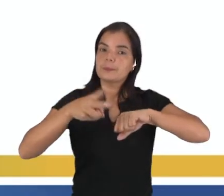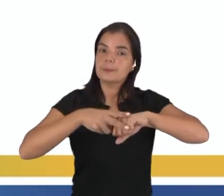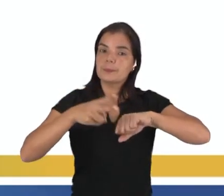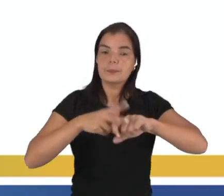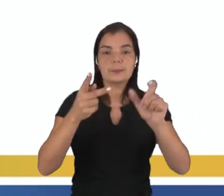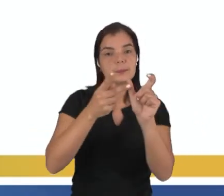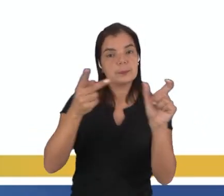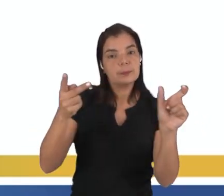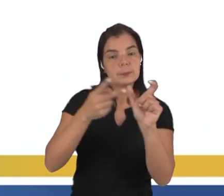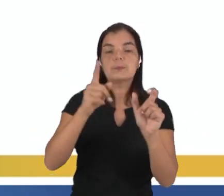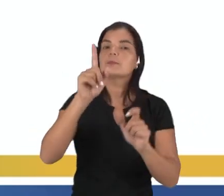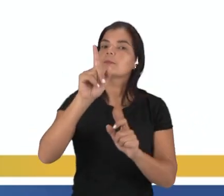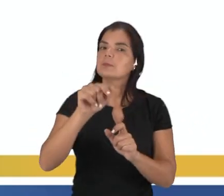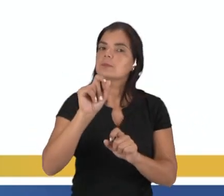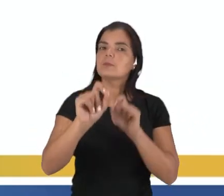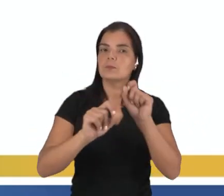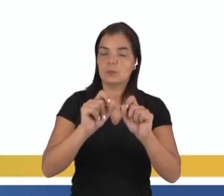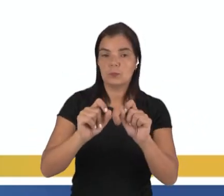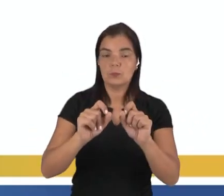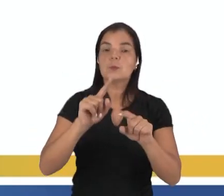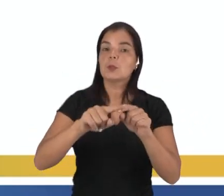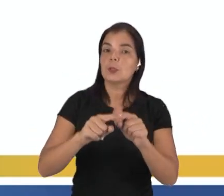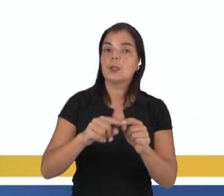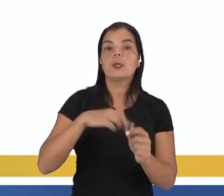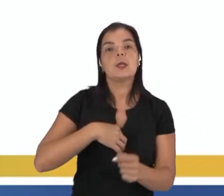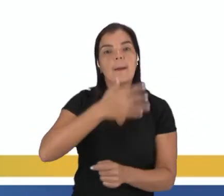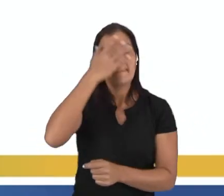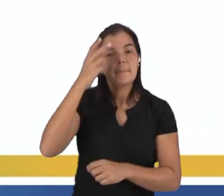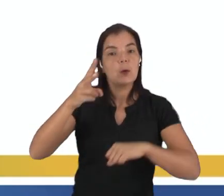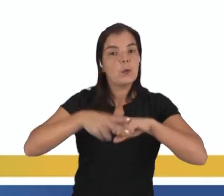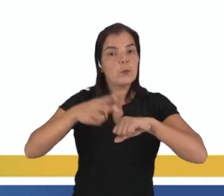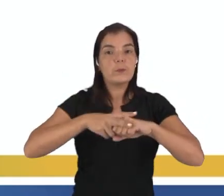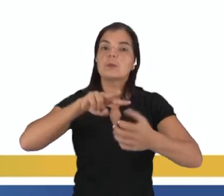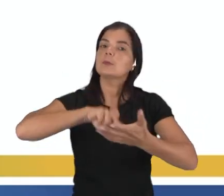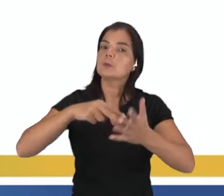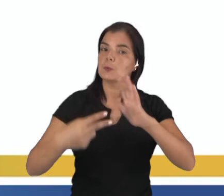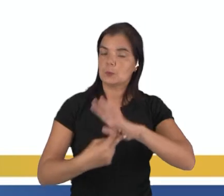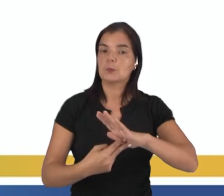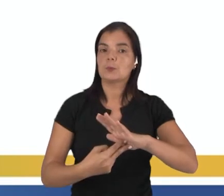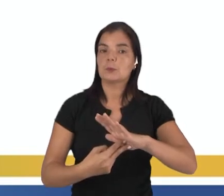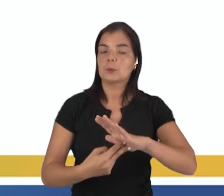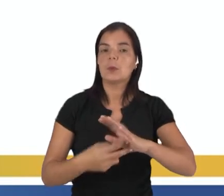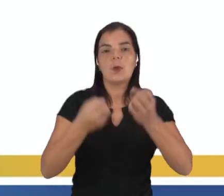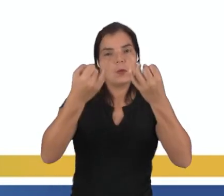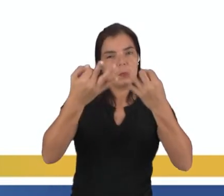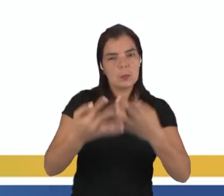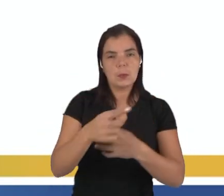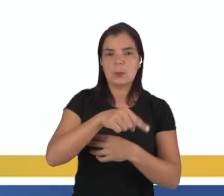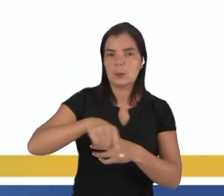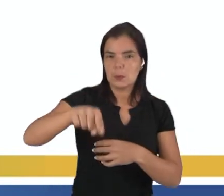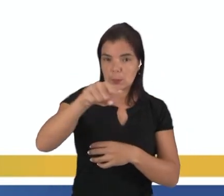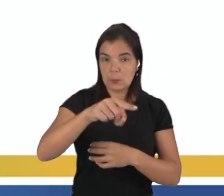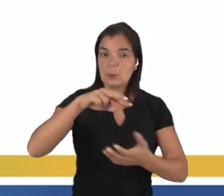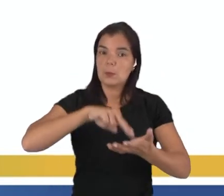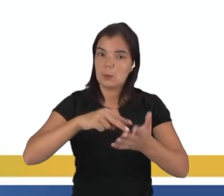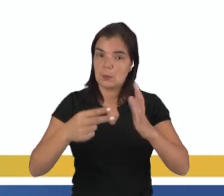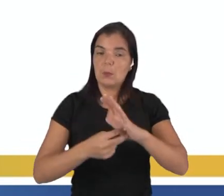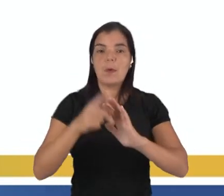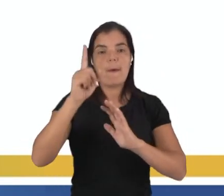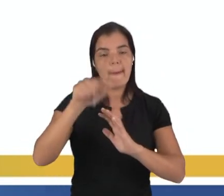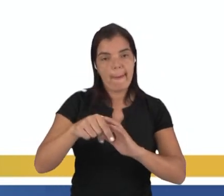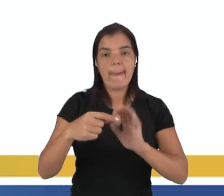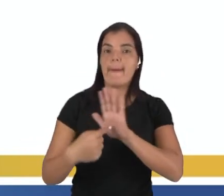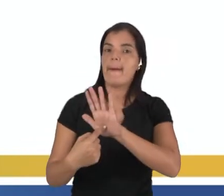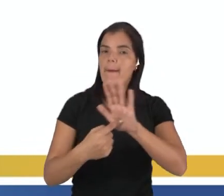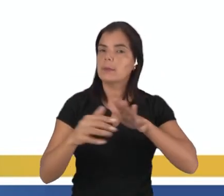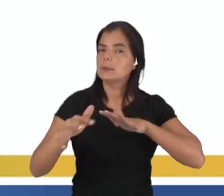predicado verbal é aquele que o núcleo do predicado é um verbo significativo. Eu expliquei para vocês que significativo é aquele verbo que